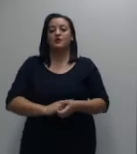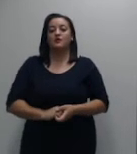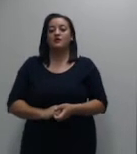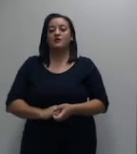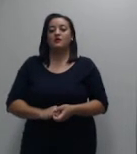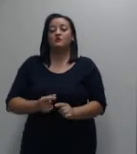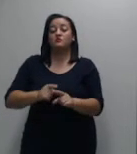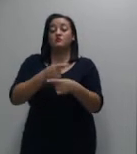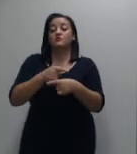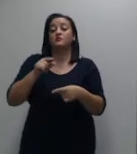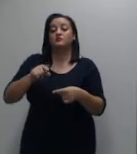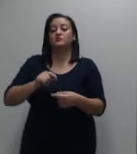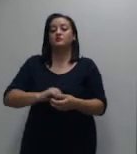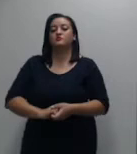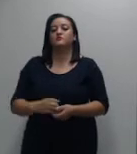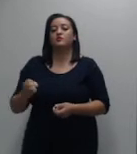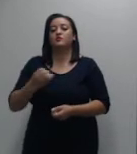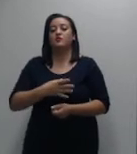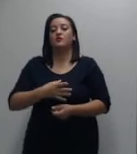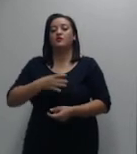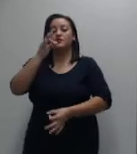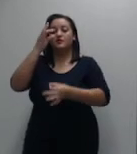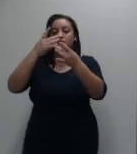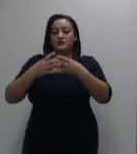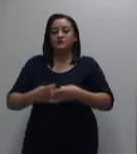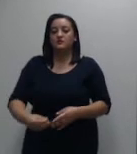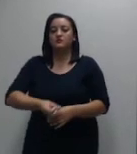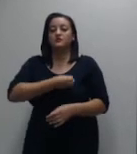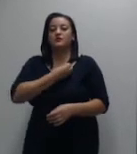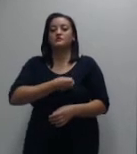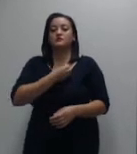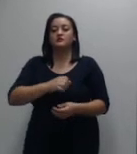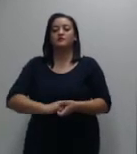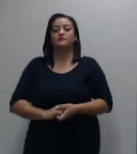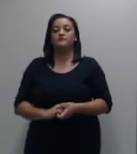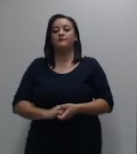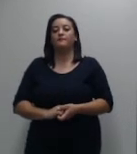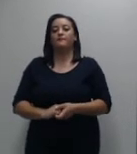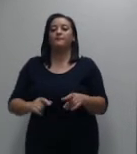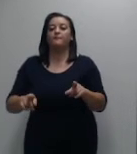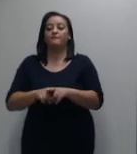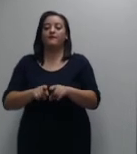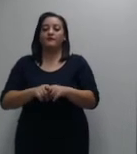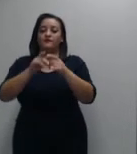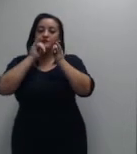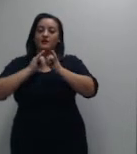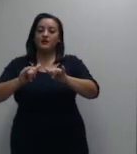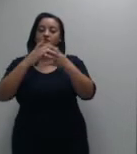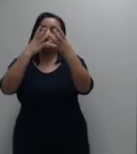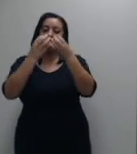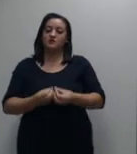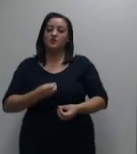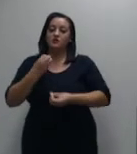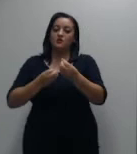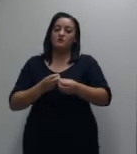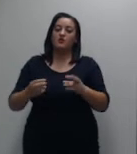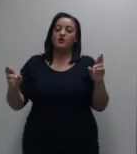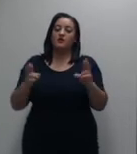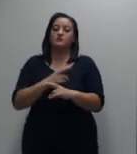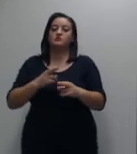de embargos declaração mesmo que existe a possibilidade de os aclaratórios serem admitidos com efeitos